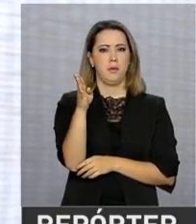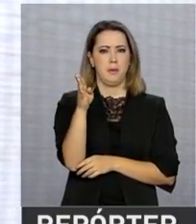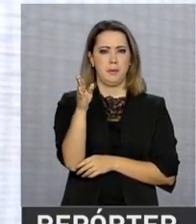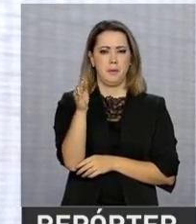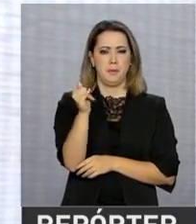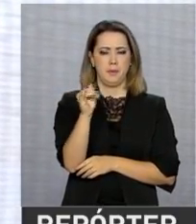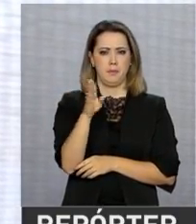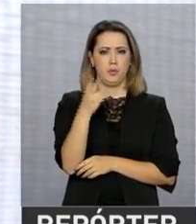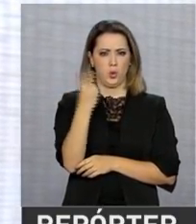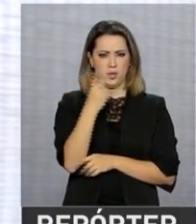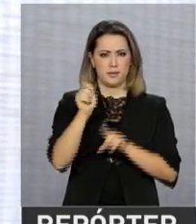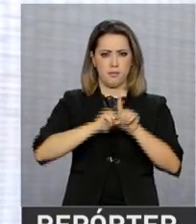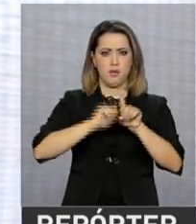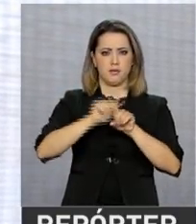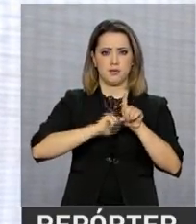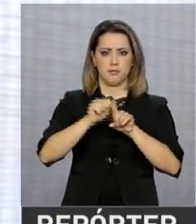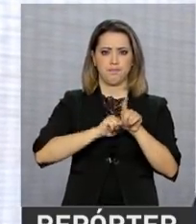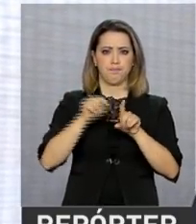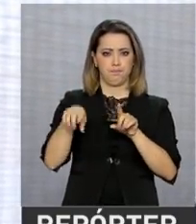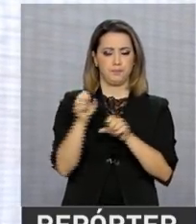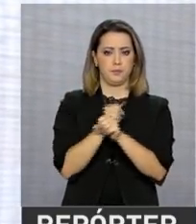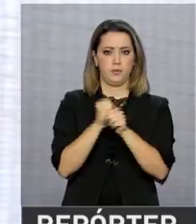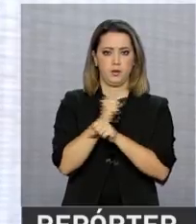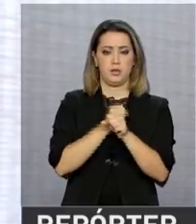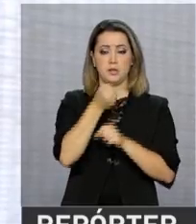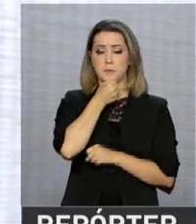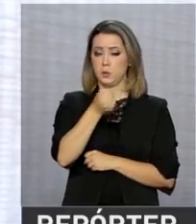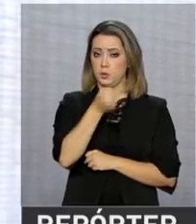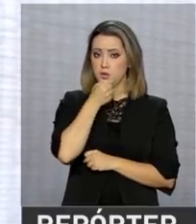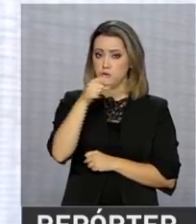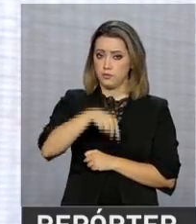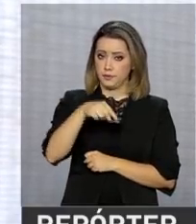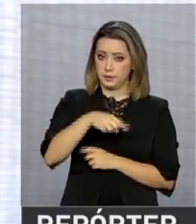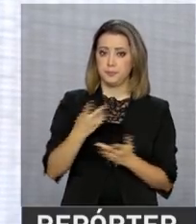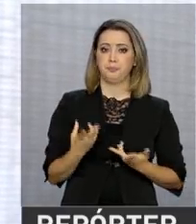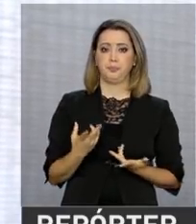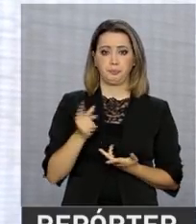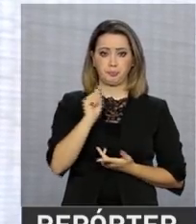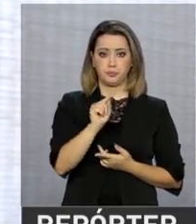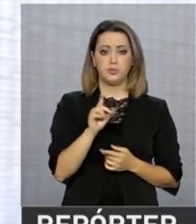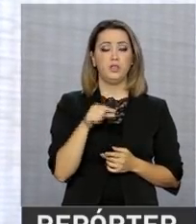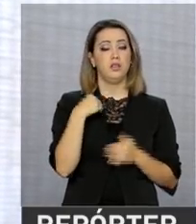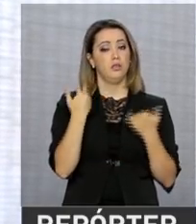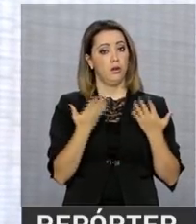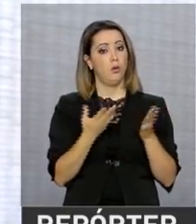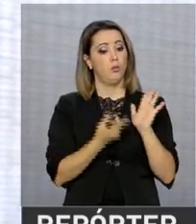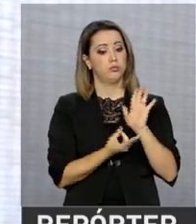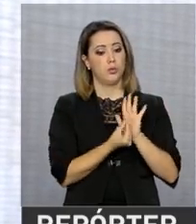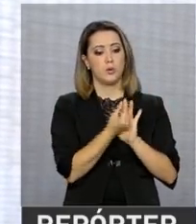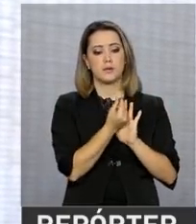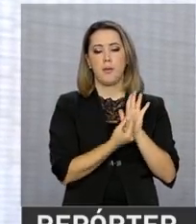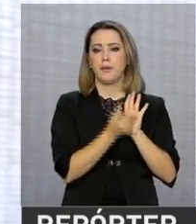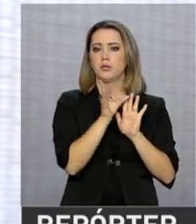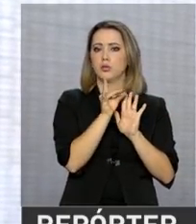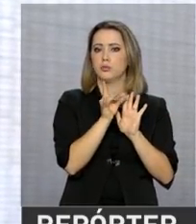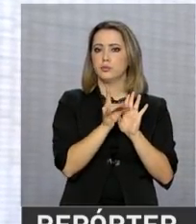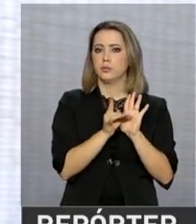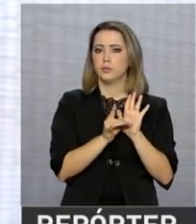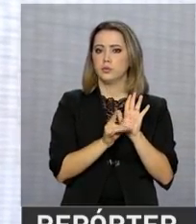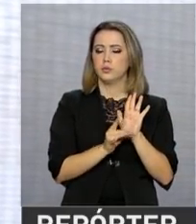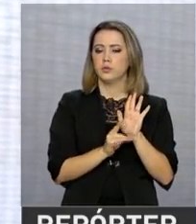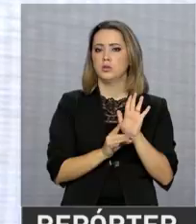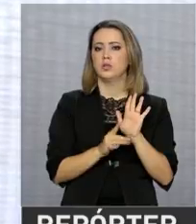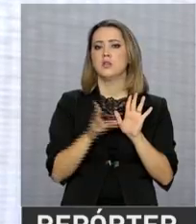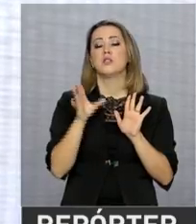entrevista coletiva à imprensa daqui a pouco aqui em Brasília. Leandro, eles devem detalhar então esse anúncio feito ontem do